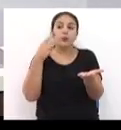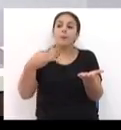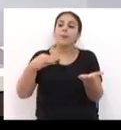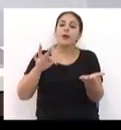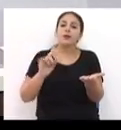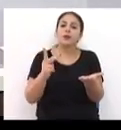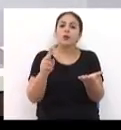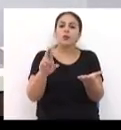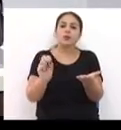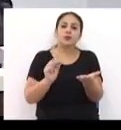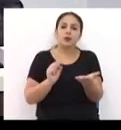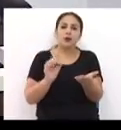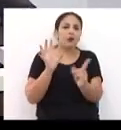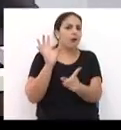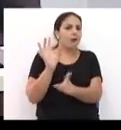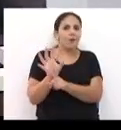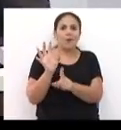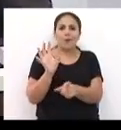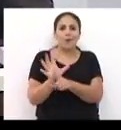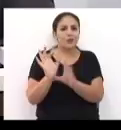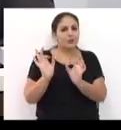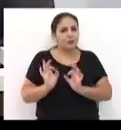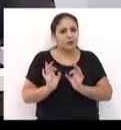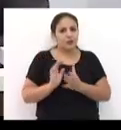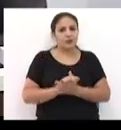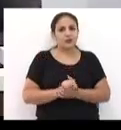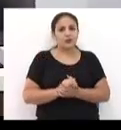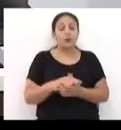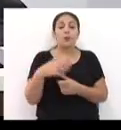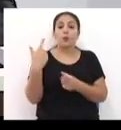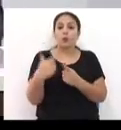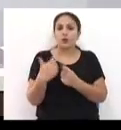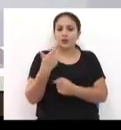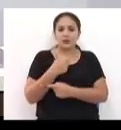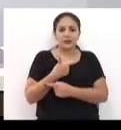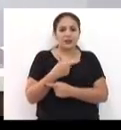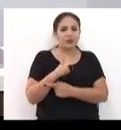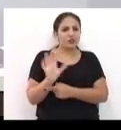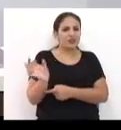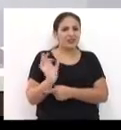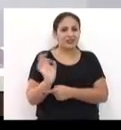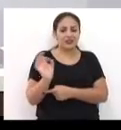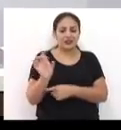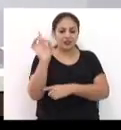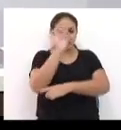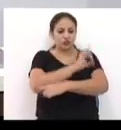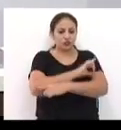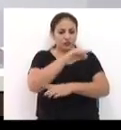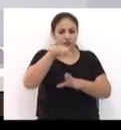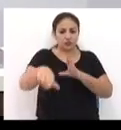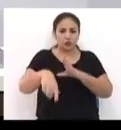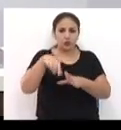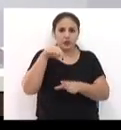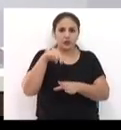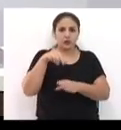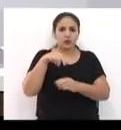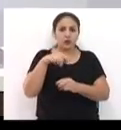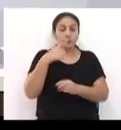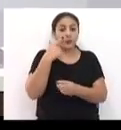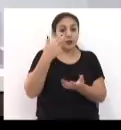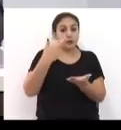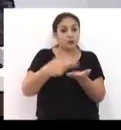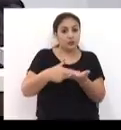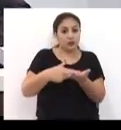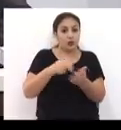vereador Matheus, contrário a este projeto, porque não tinha uma data definida para